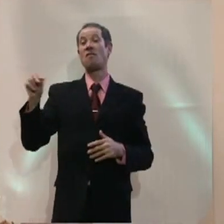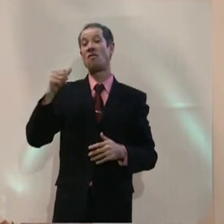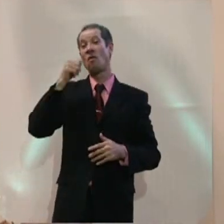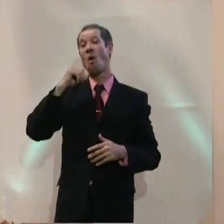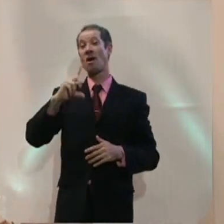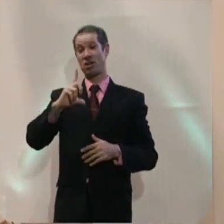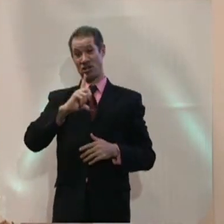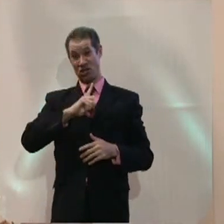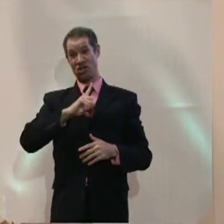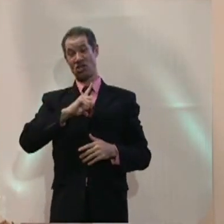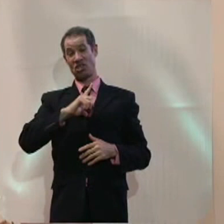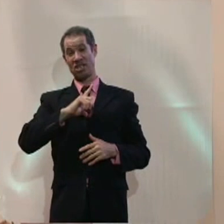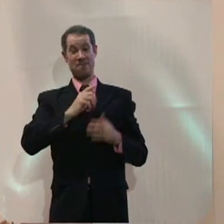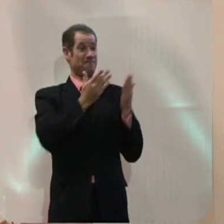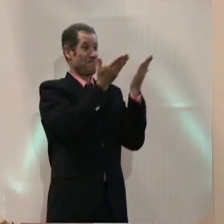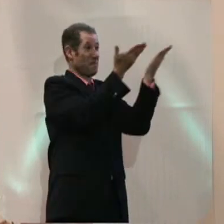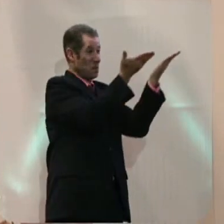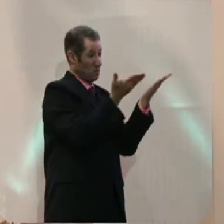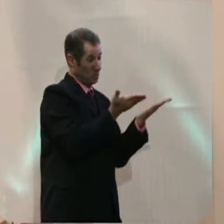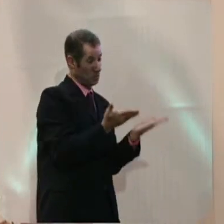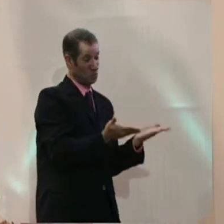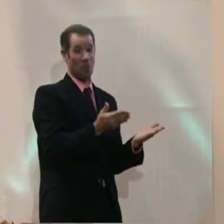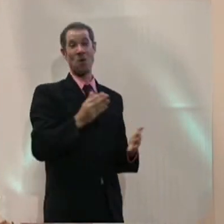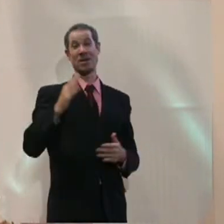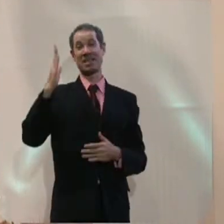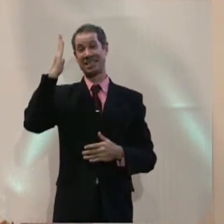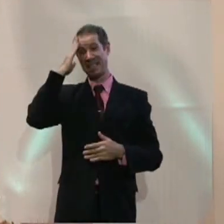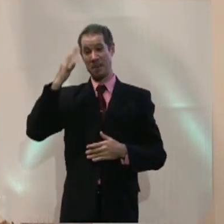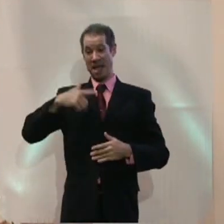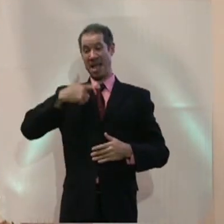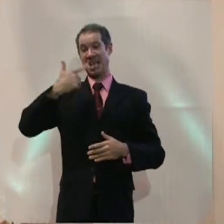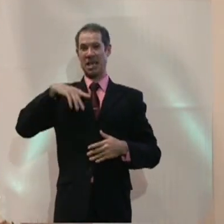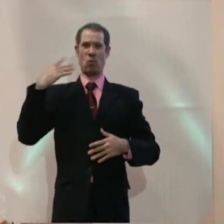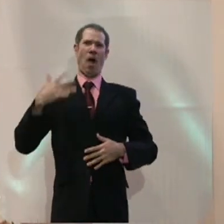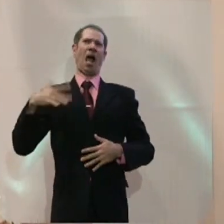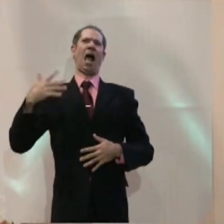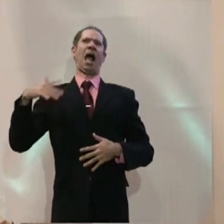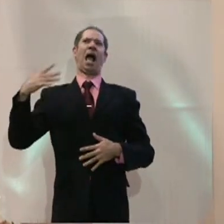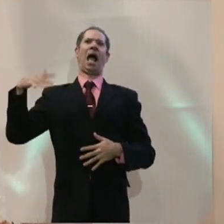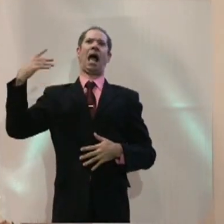tinha naquele estoque, porque eu sabia que queijo era caro.